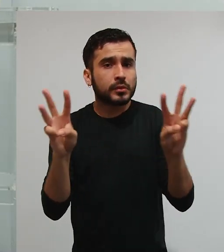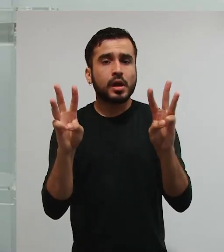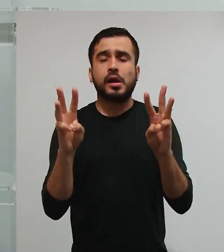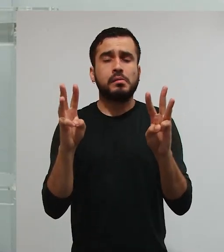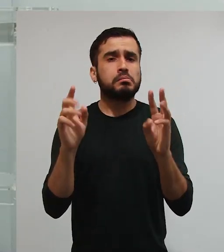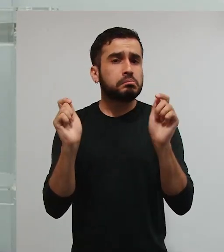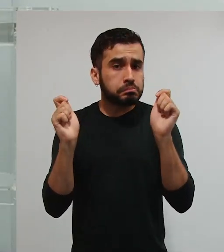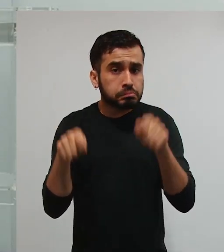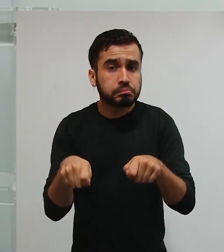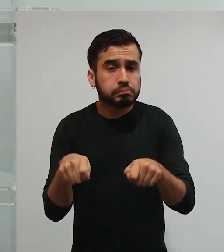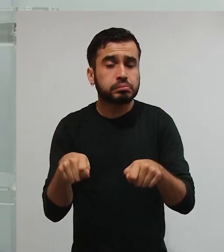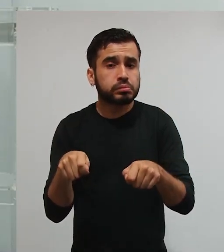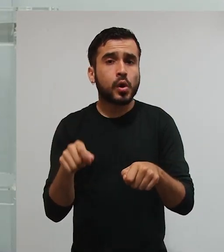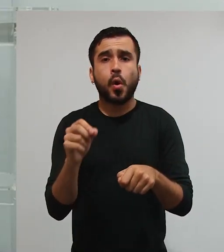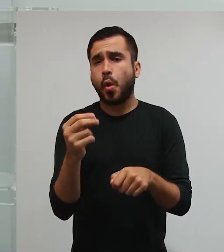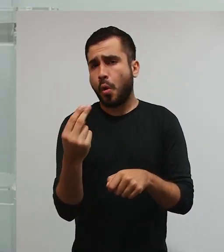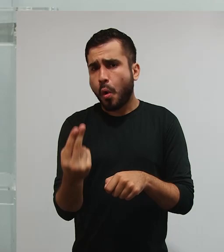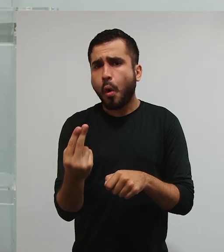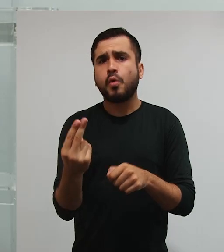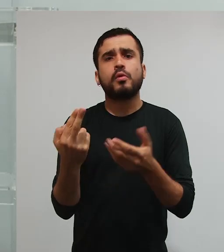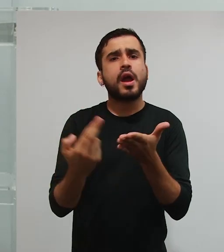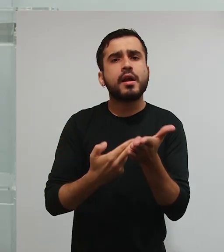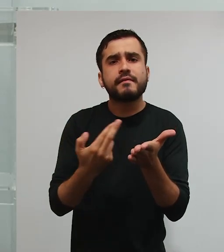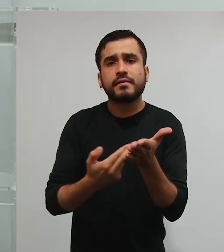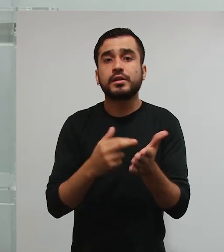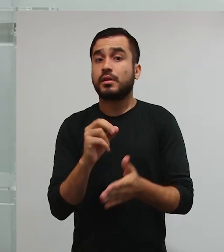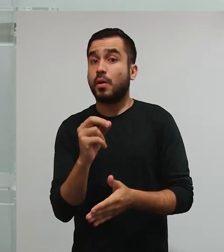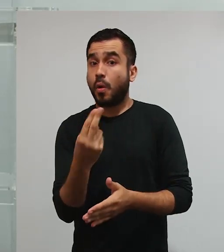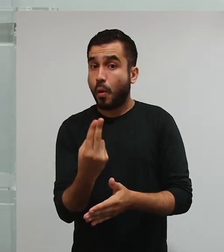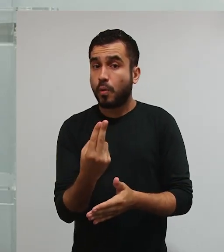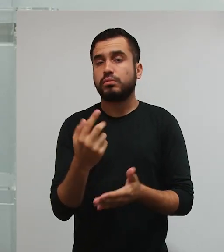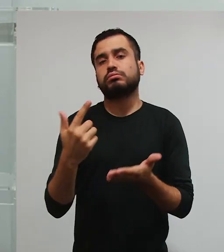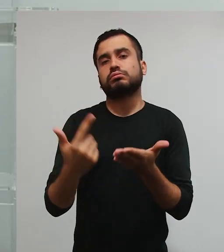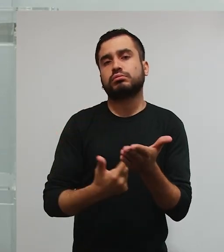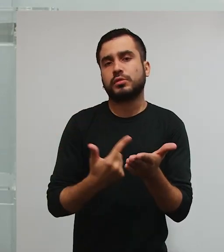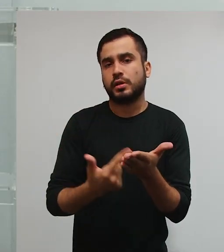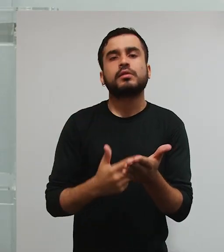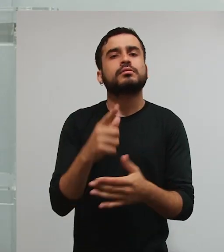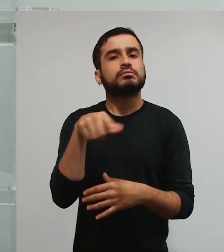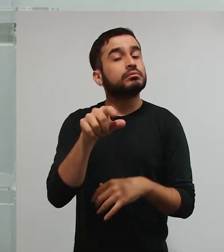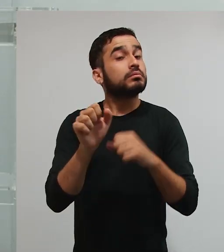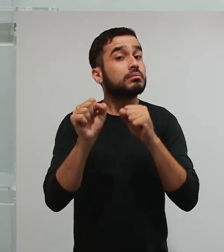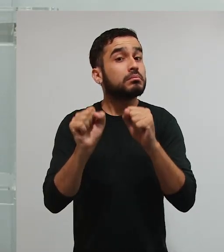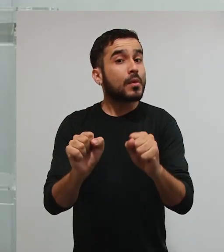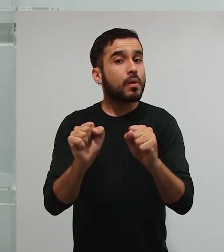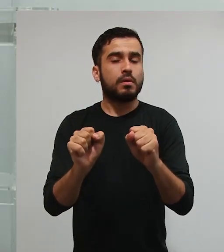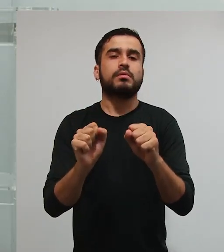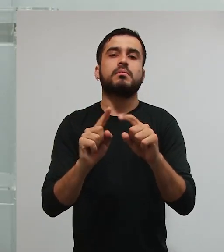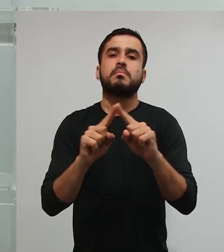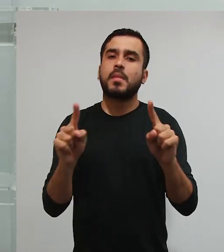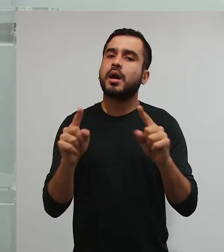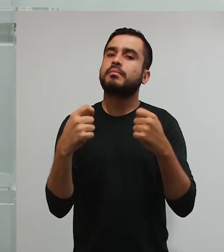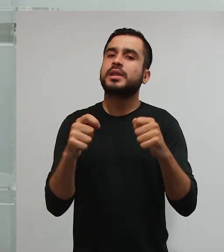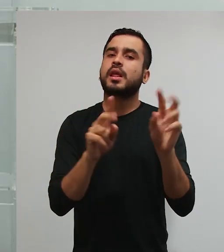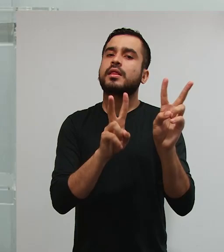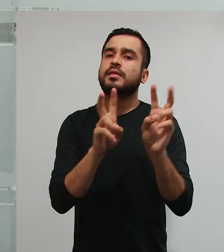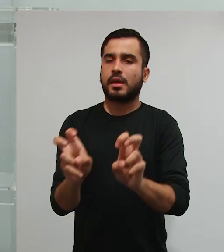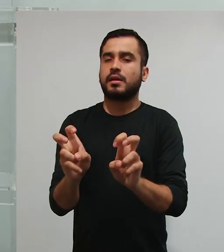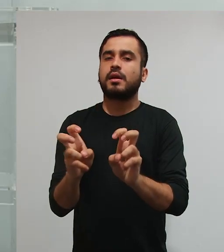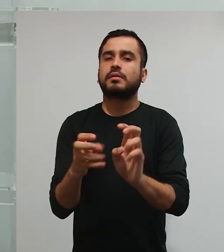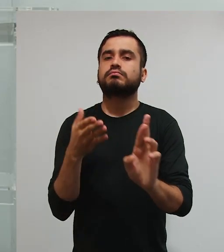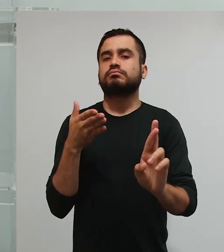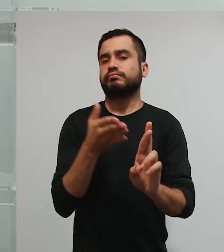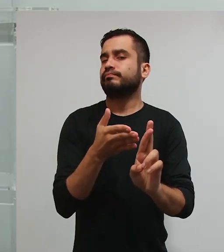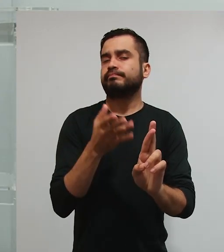algum site, em algum periódico, alguma revista, algum livro, pode fazê-lo desde que você cite a fonte. Mas